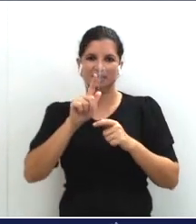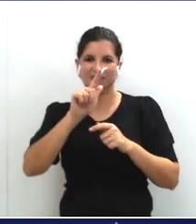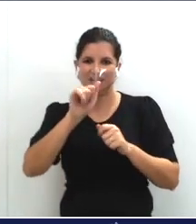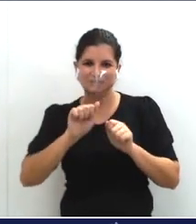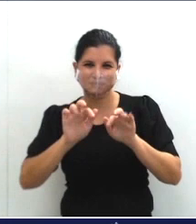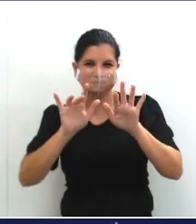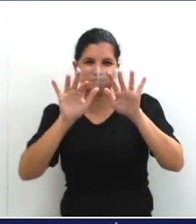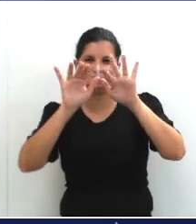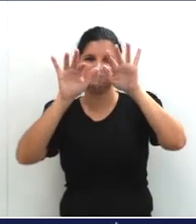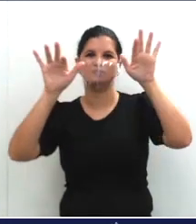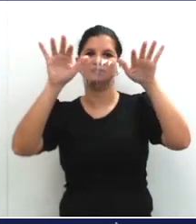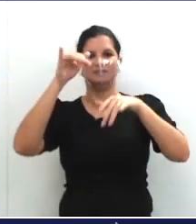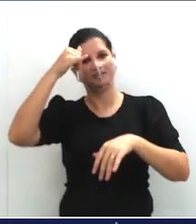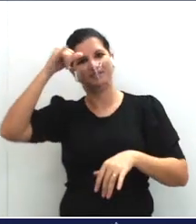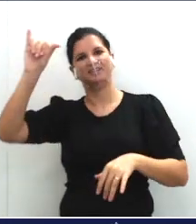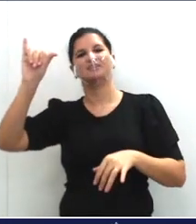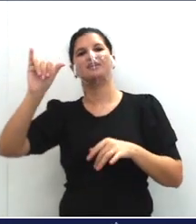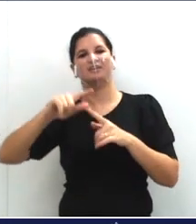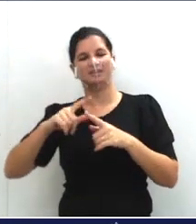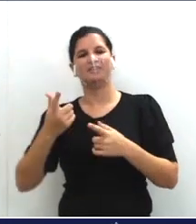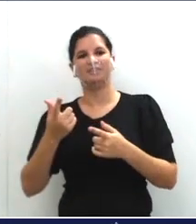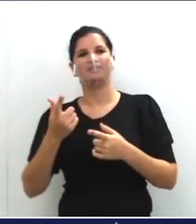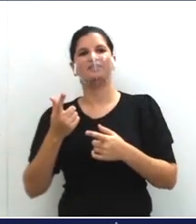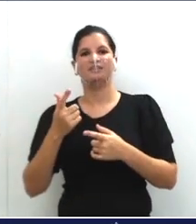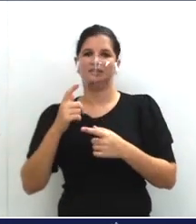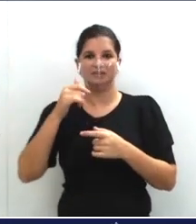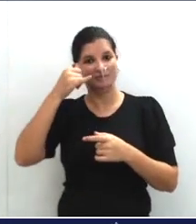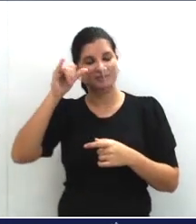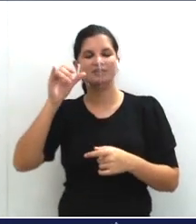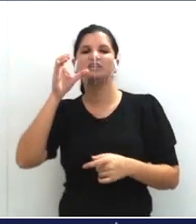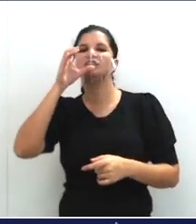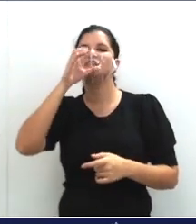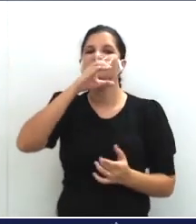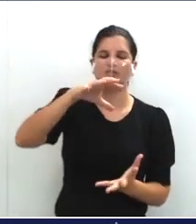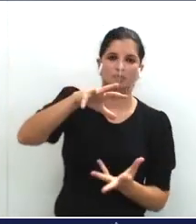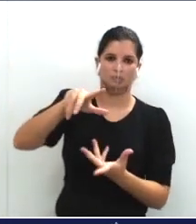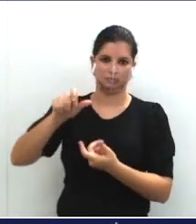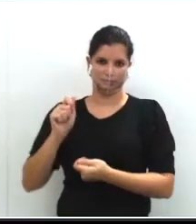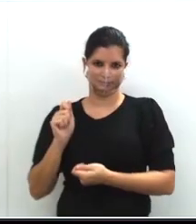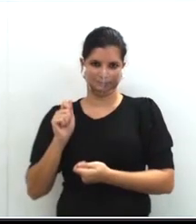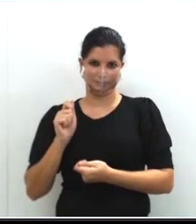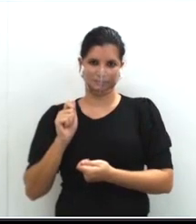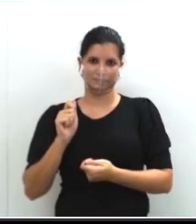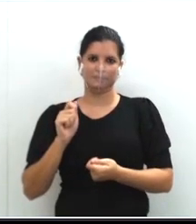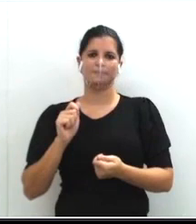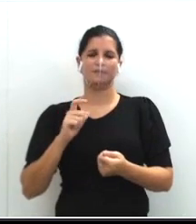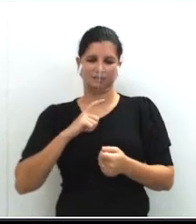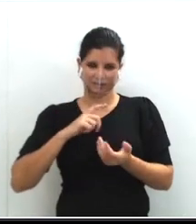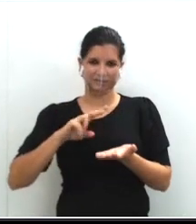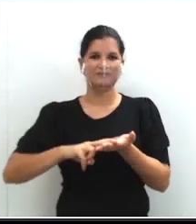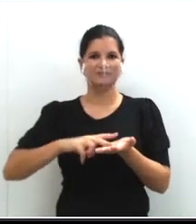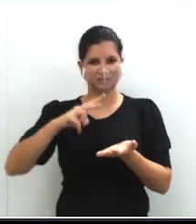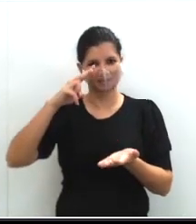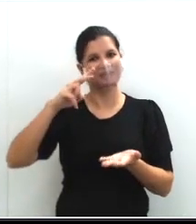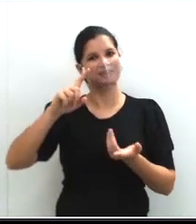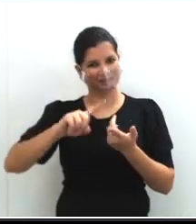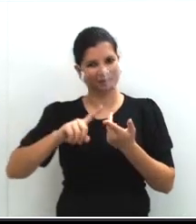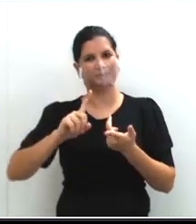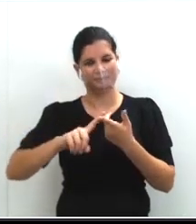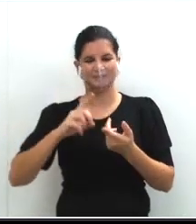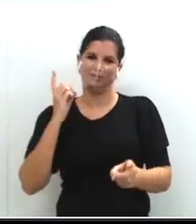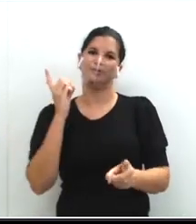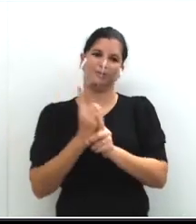na atmosfera, que pode proporcionar o aquecimento global. E como tem vantagem,